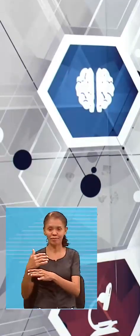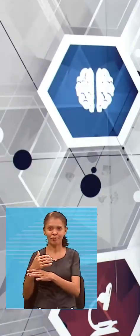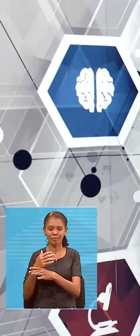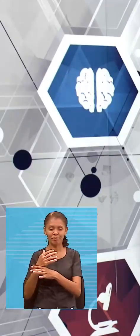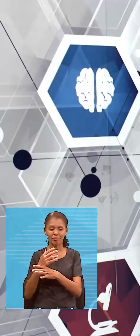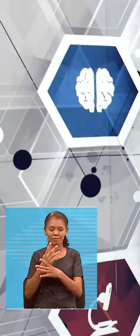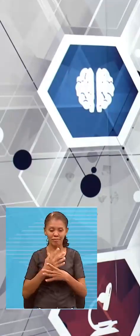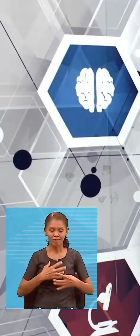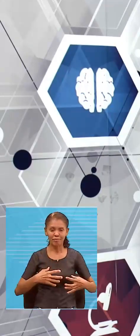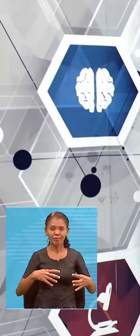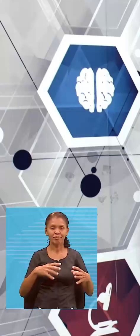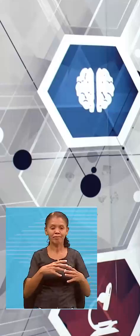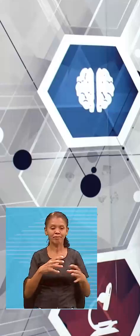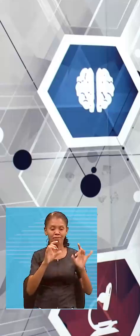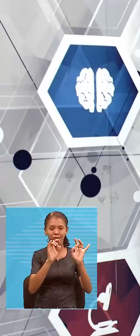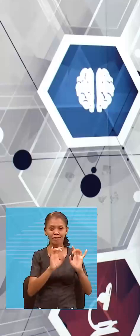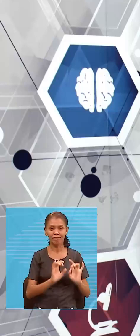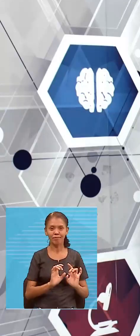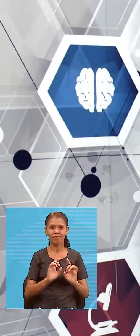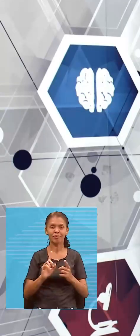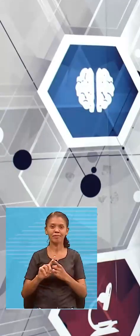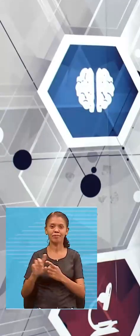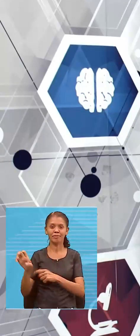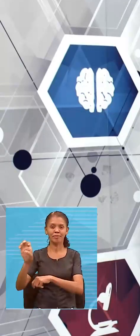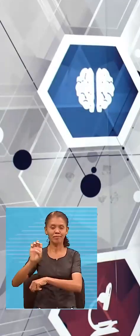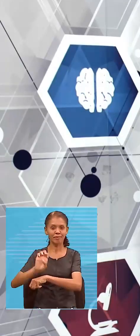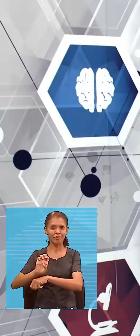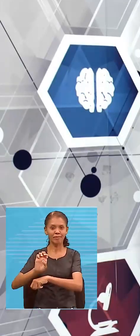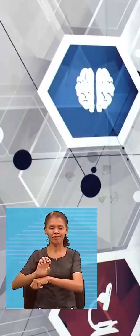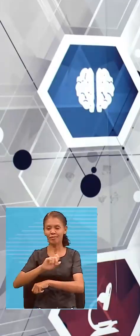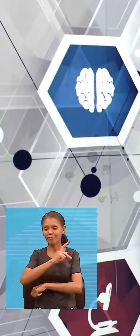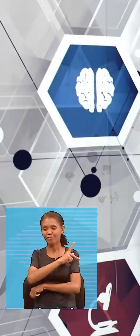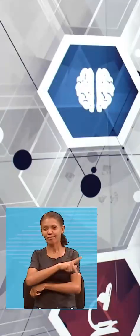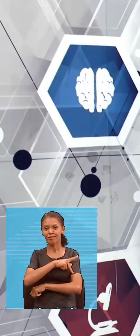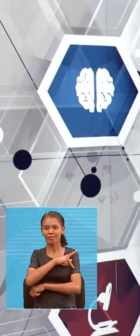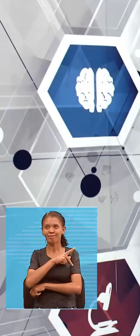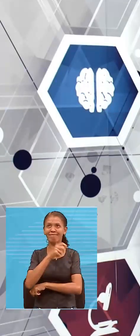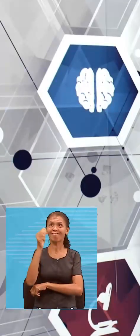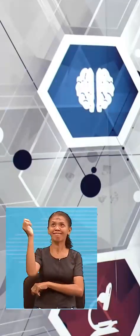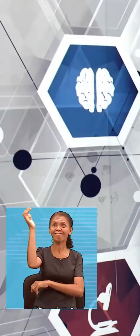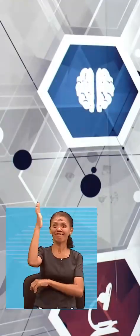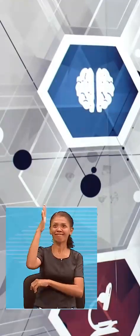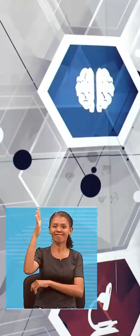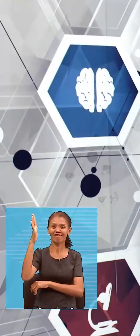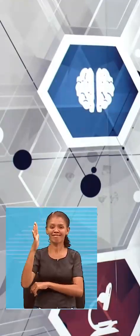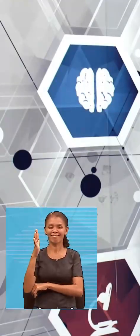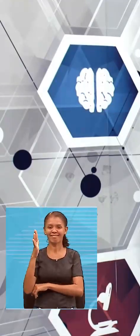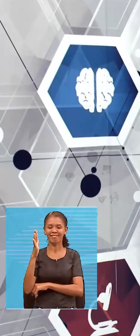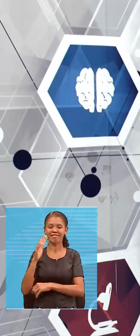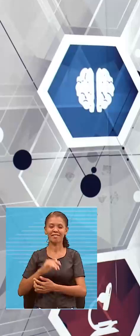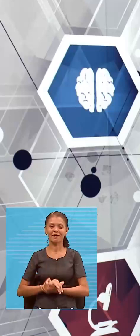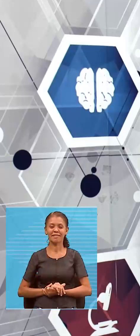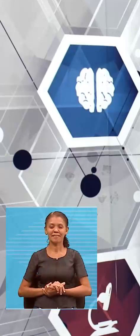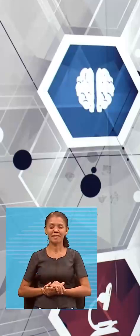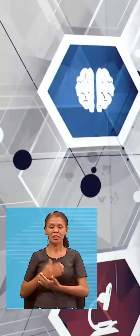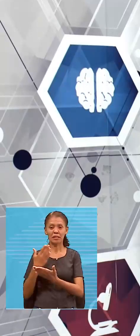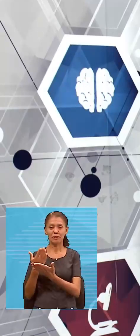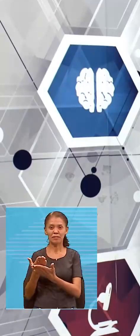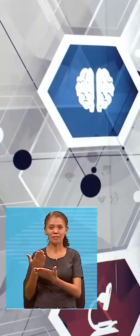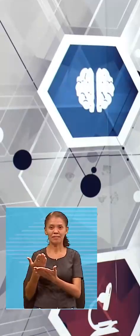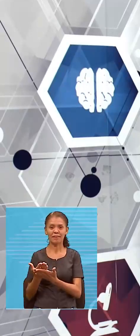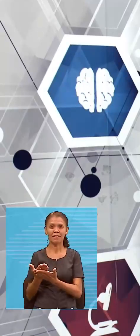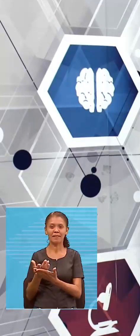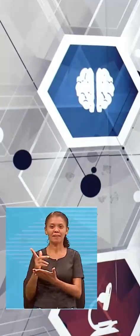comunidade o seu estado e para o Brasil então estudar vai